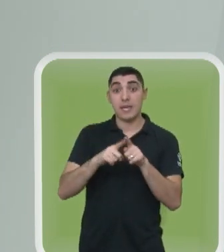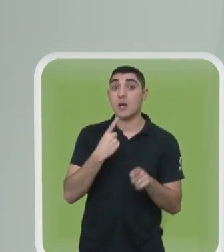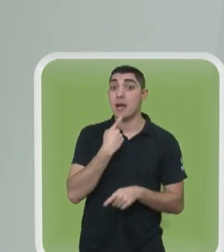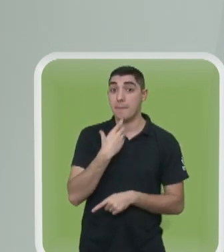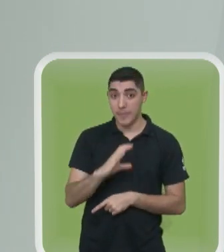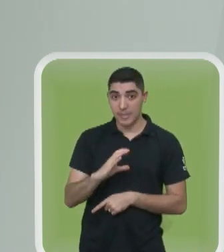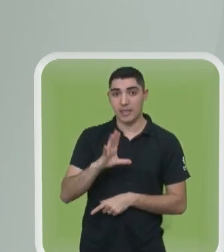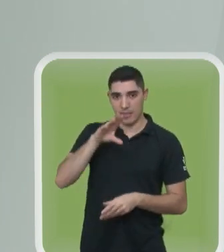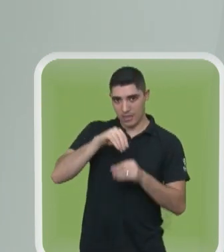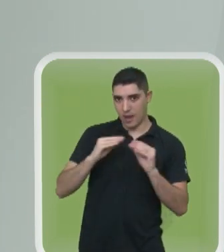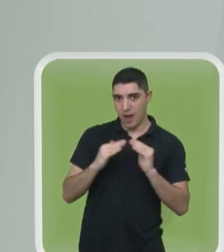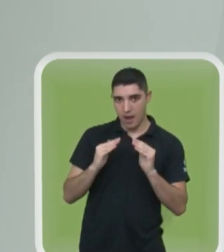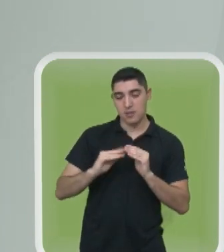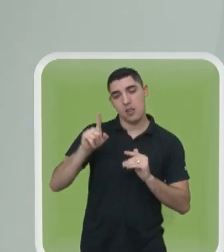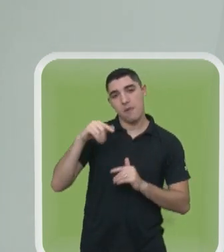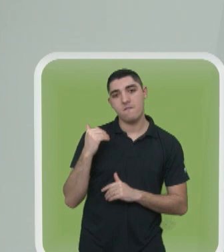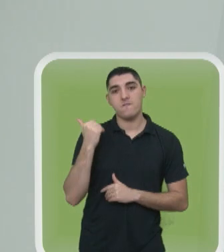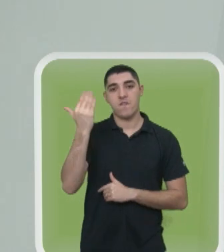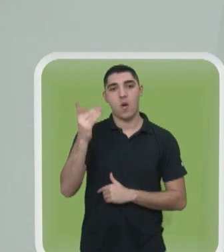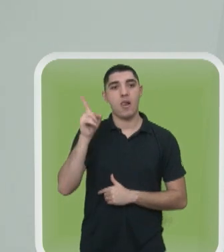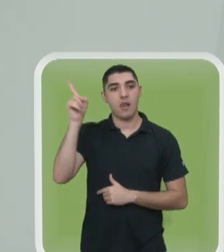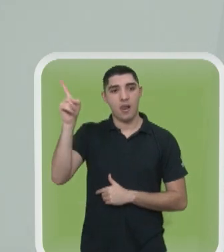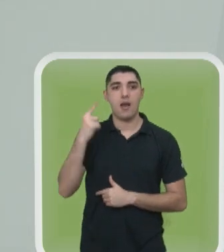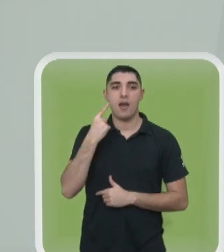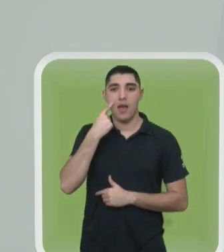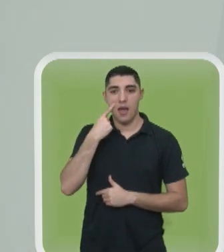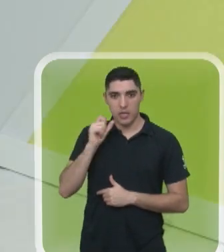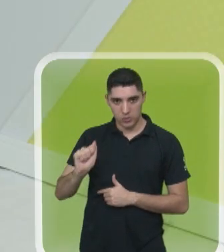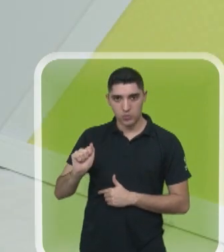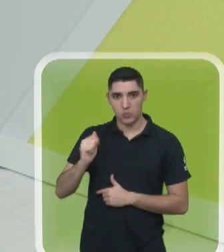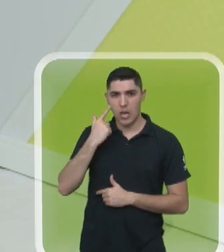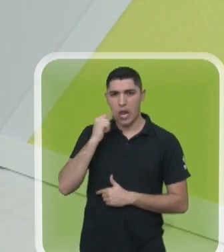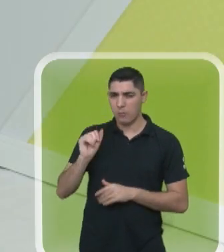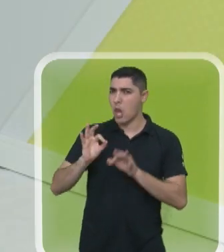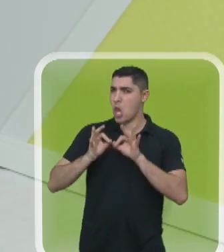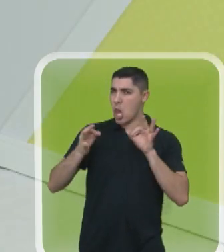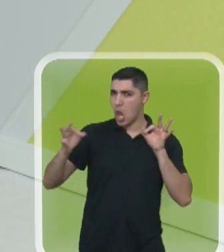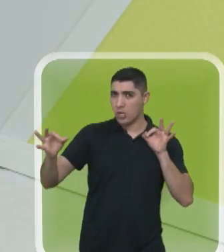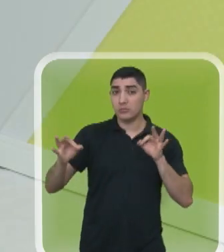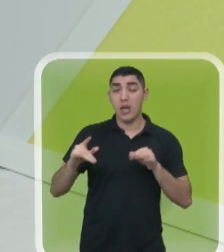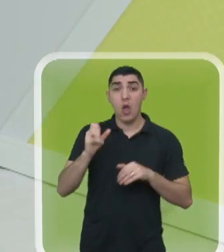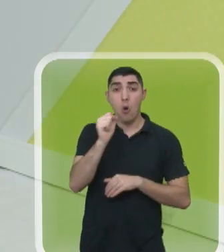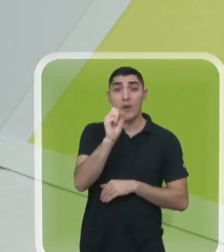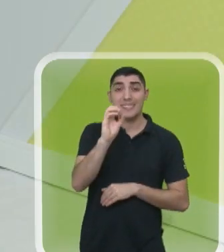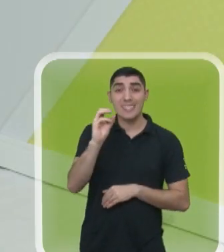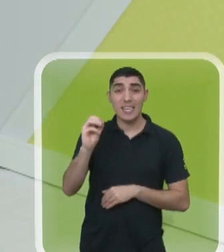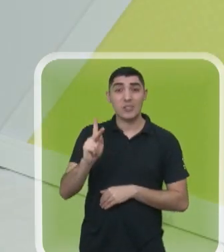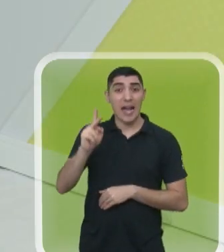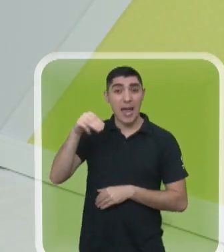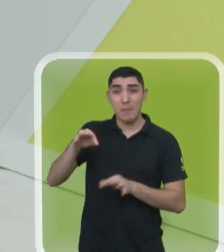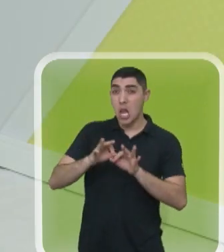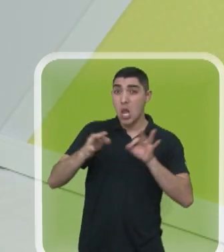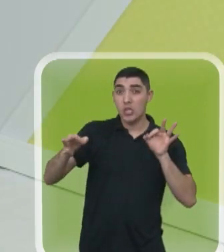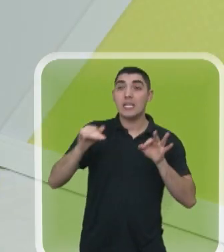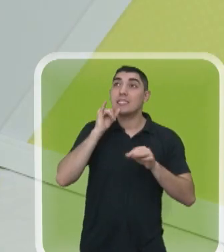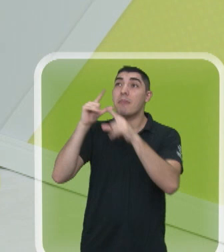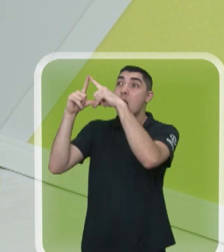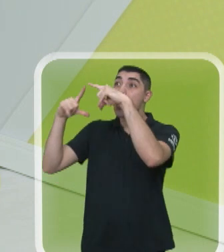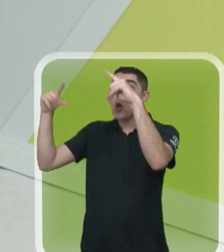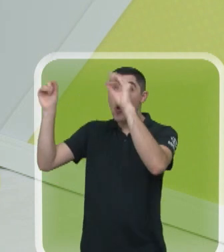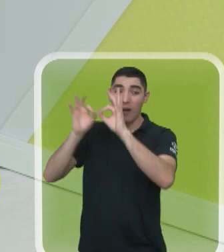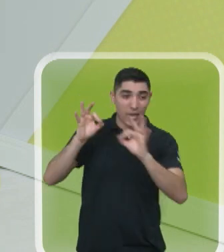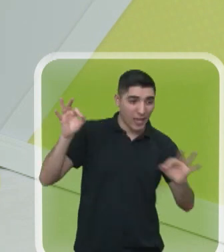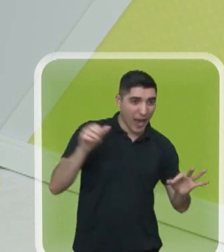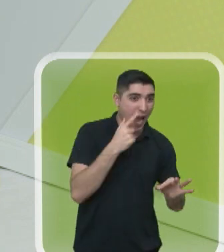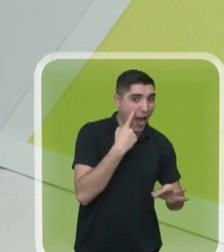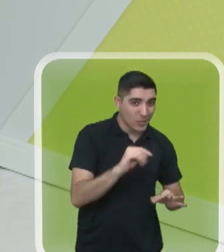o Campinas, e depois vai para Araçatuba, que é longe para Dedéu também. Araçatuba fica a 800 quilômetros de qualquer parte do mundo. Você contar da Lua até Araçatuba é 700